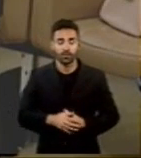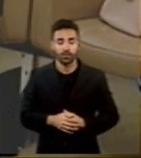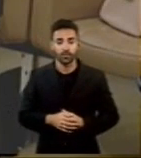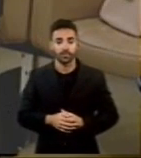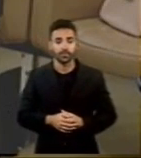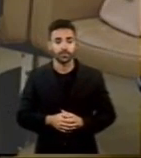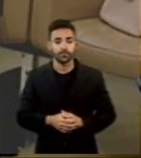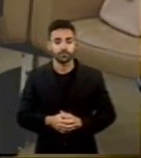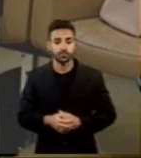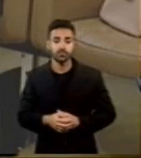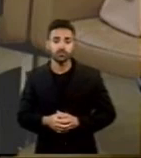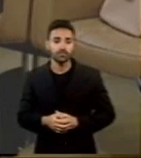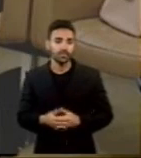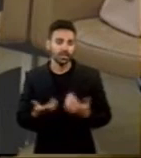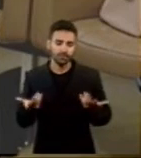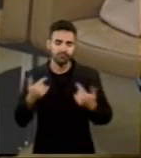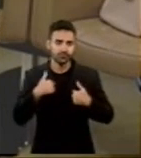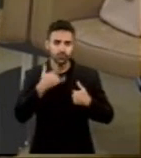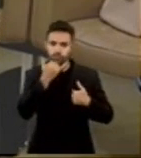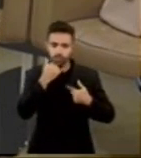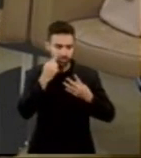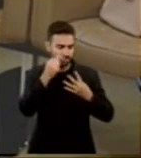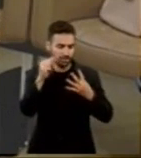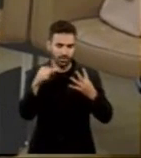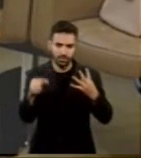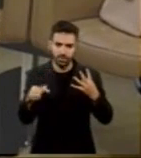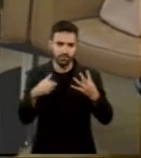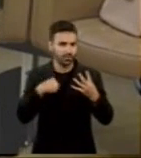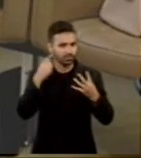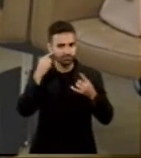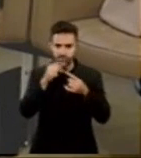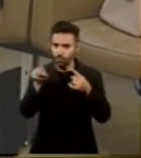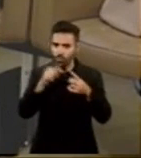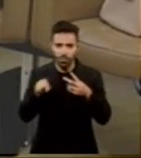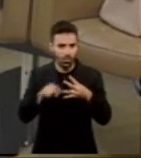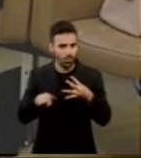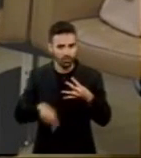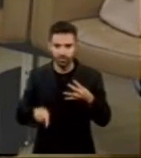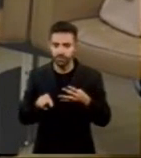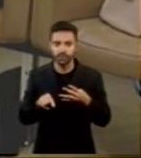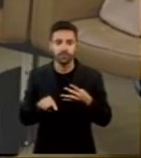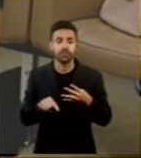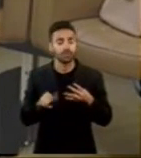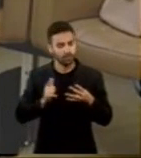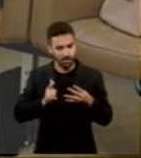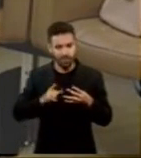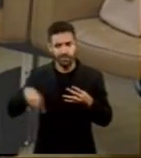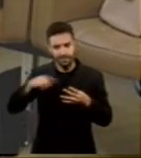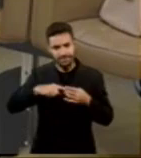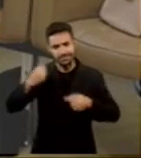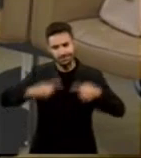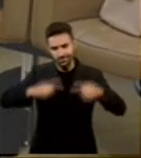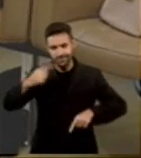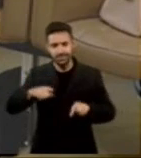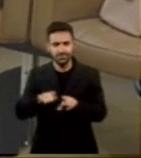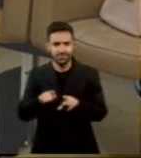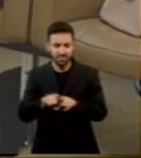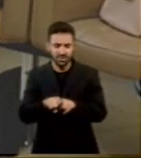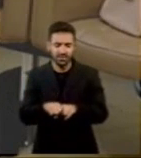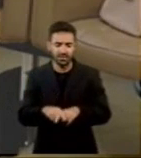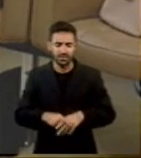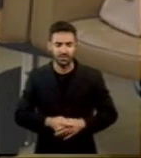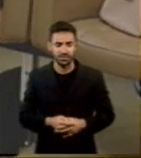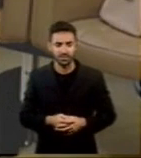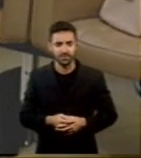várias situações, porque eu entendo que, em que pese agora, exista toda essa discussão também, excelências,